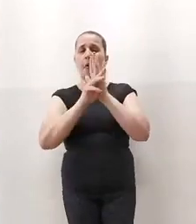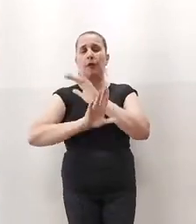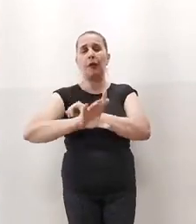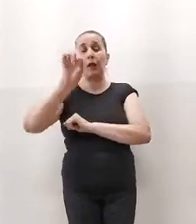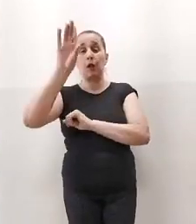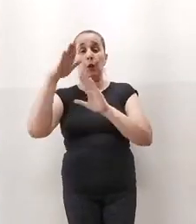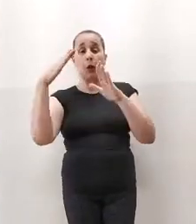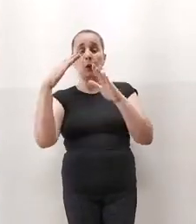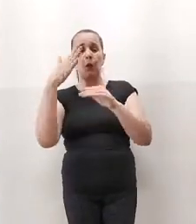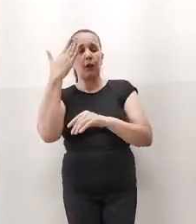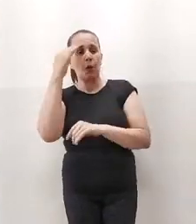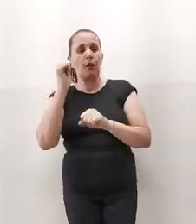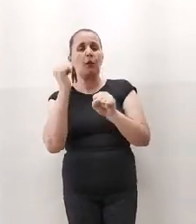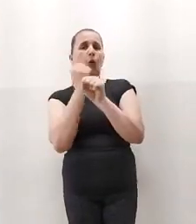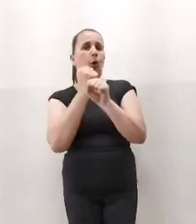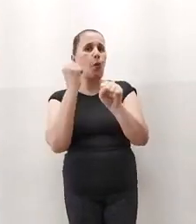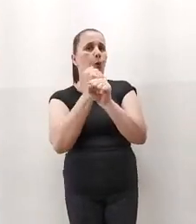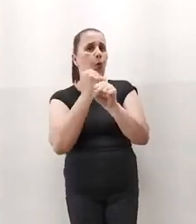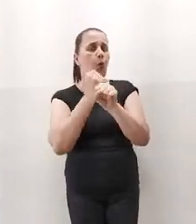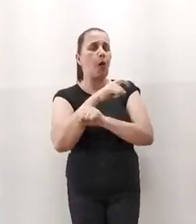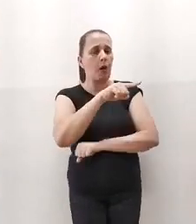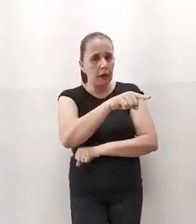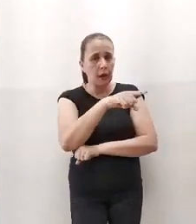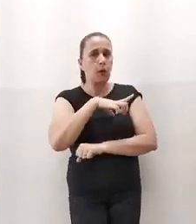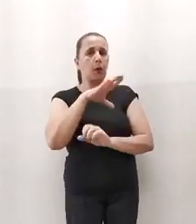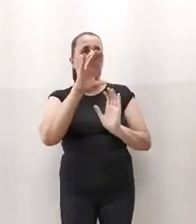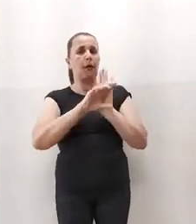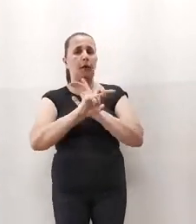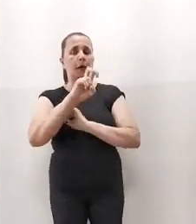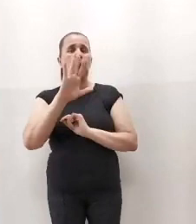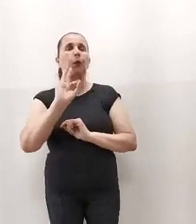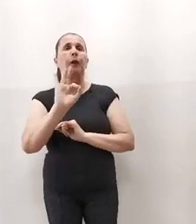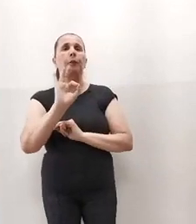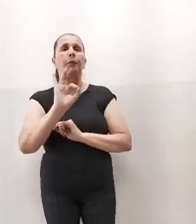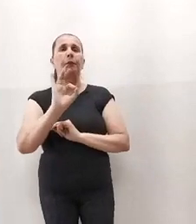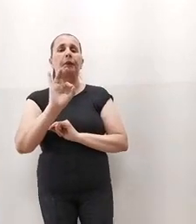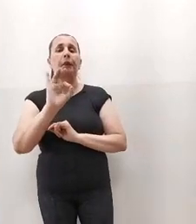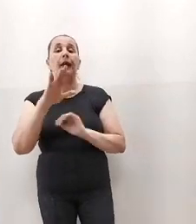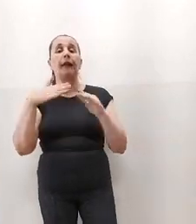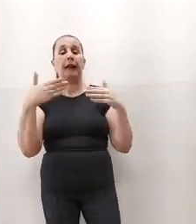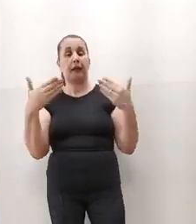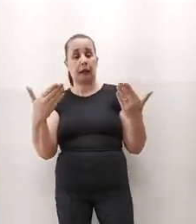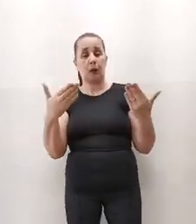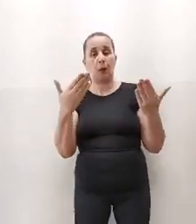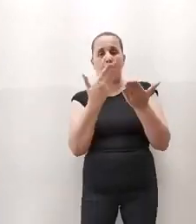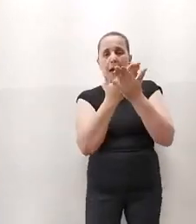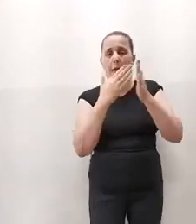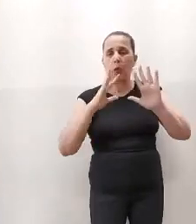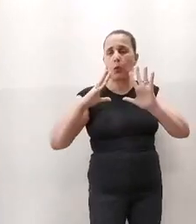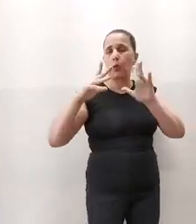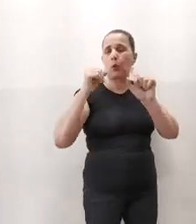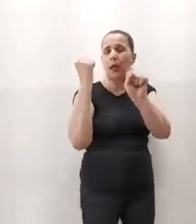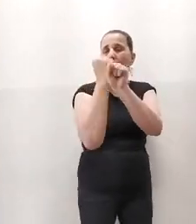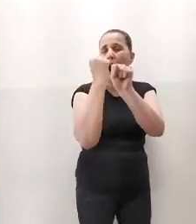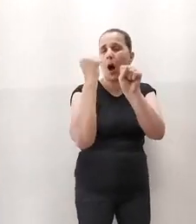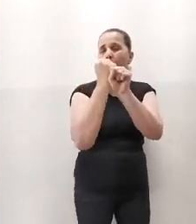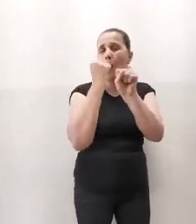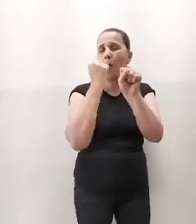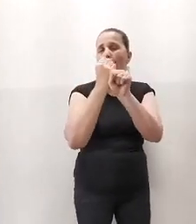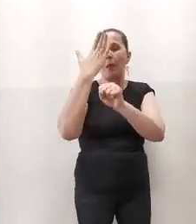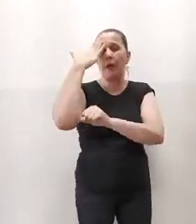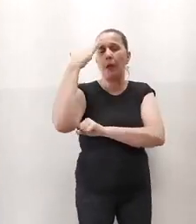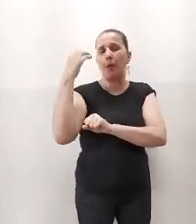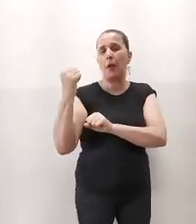ele estava construindo, 2 Coríntios capítulo 5, versículo 1, assim se acabou toda a obra que fez o rei